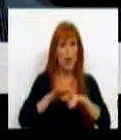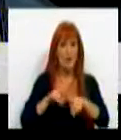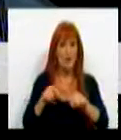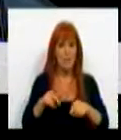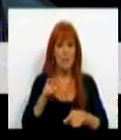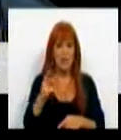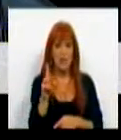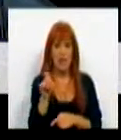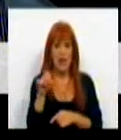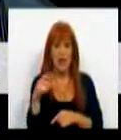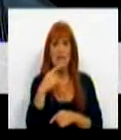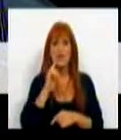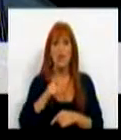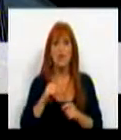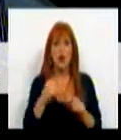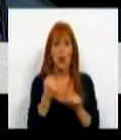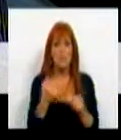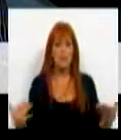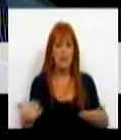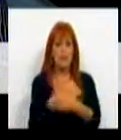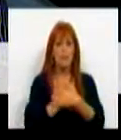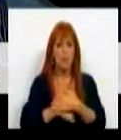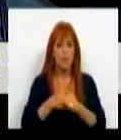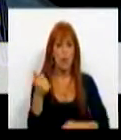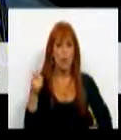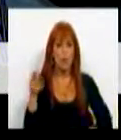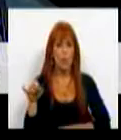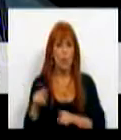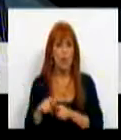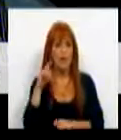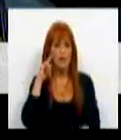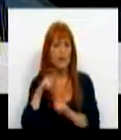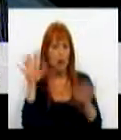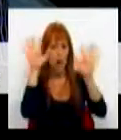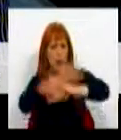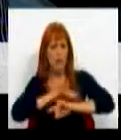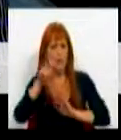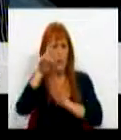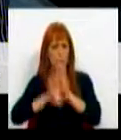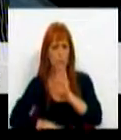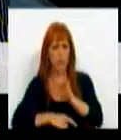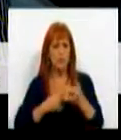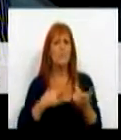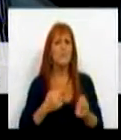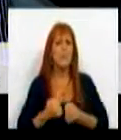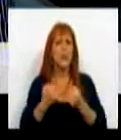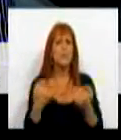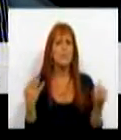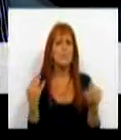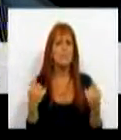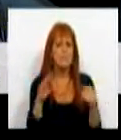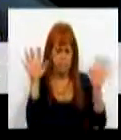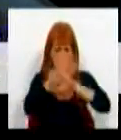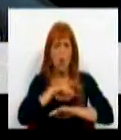também António Varela disse o seguinte: a operação cruzada com o BES visava enganar o regulador. Conseguiram